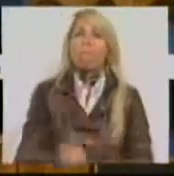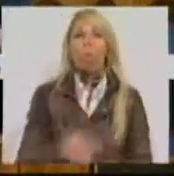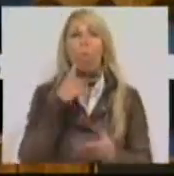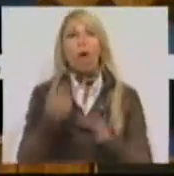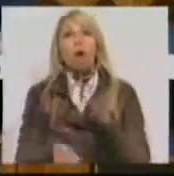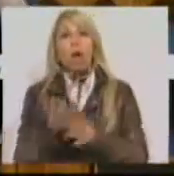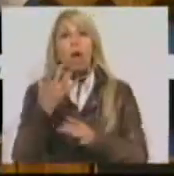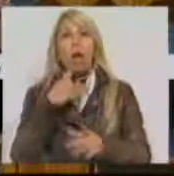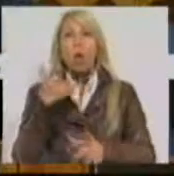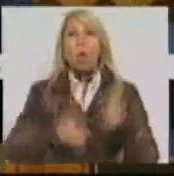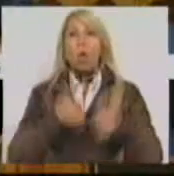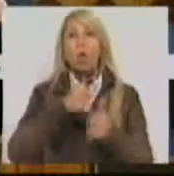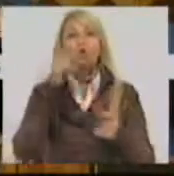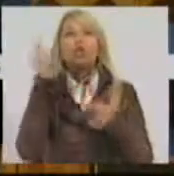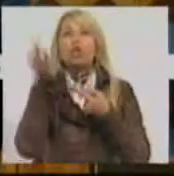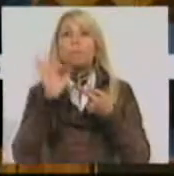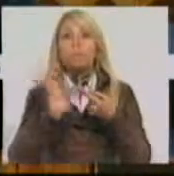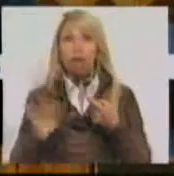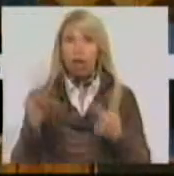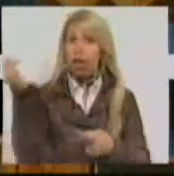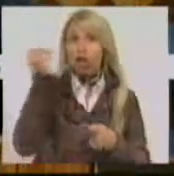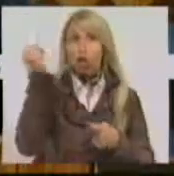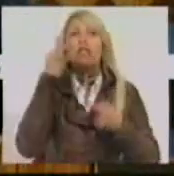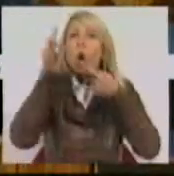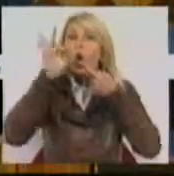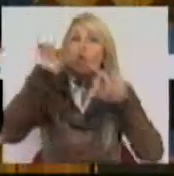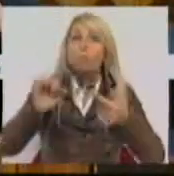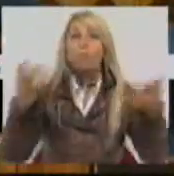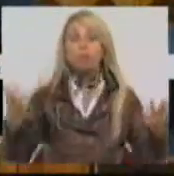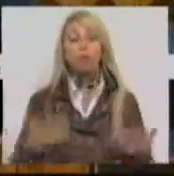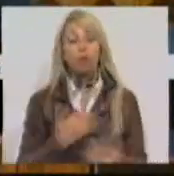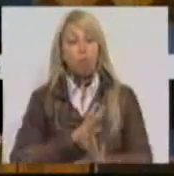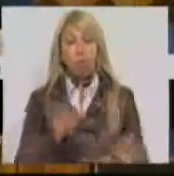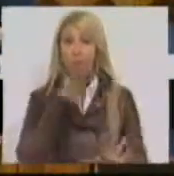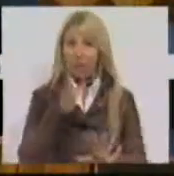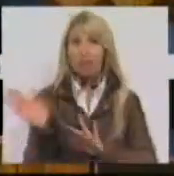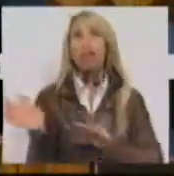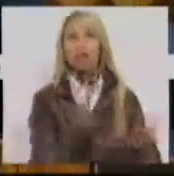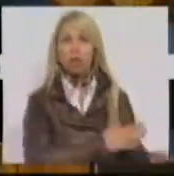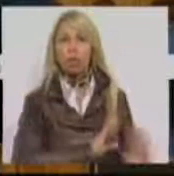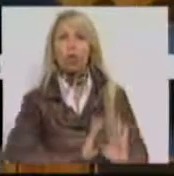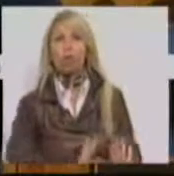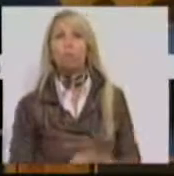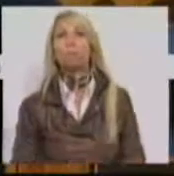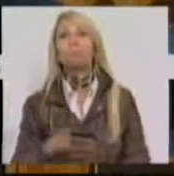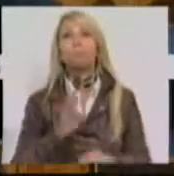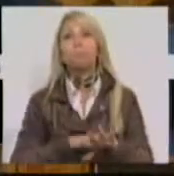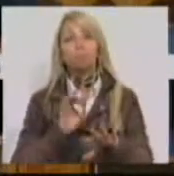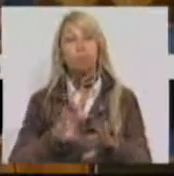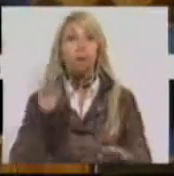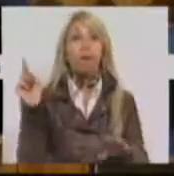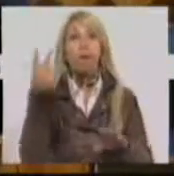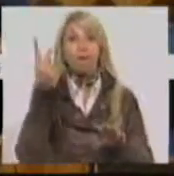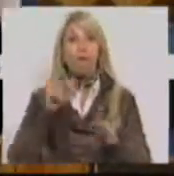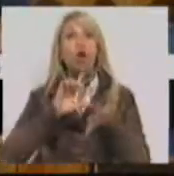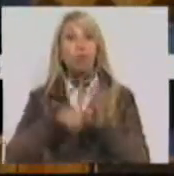de um concurso específico para uma instituição específica. Dito isto, a verdade, e isto em relação aos dois outros projetos,